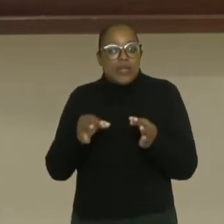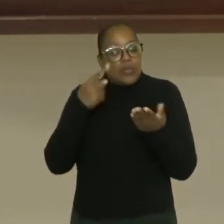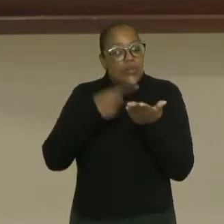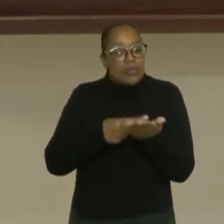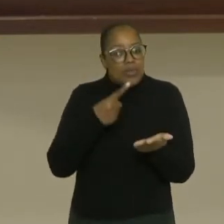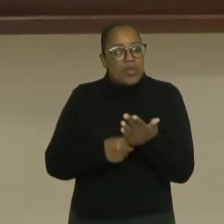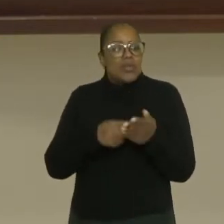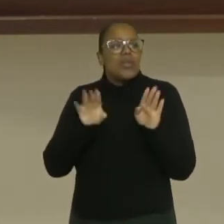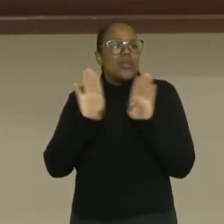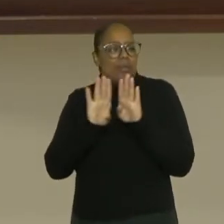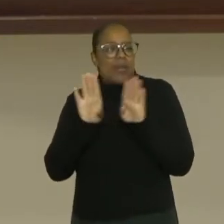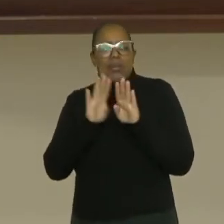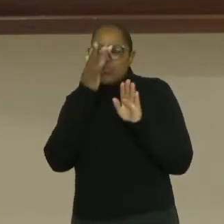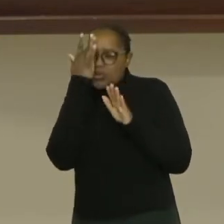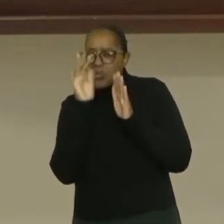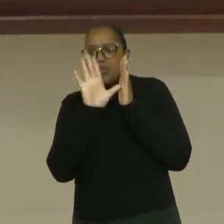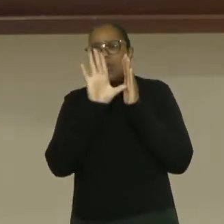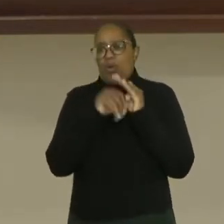à criminalidade.